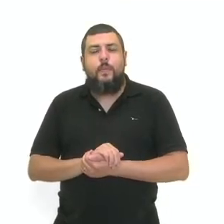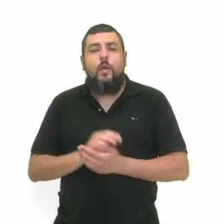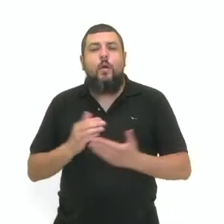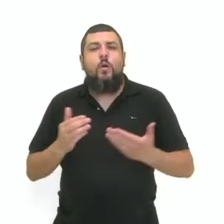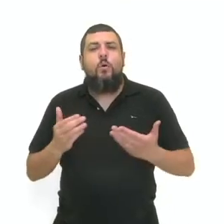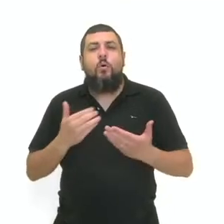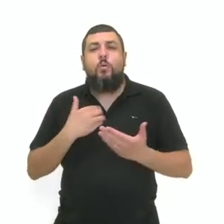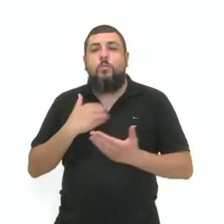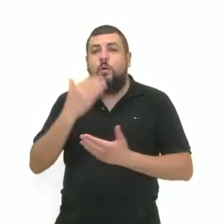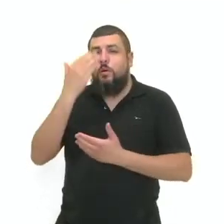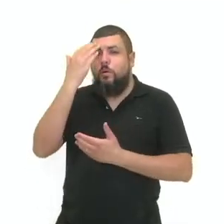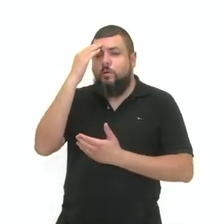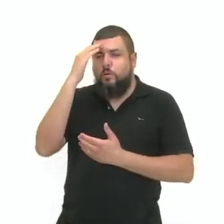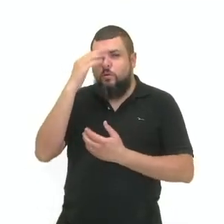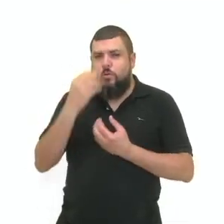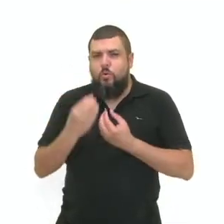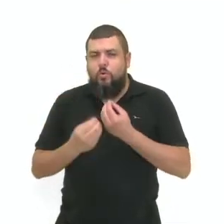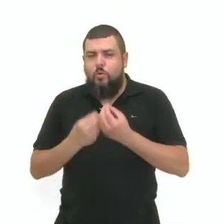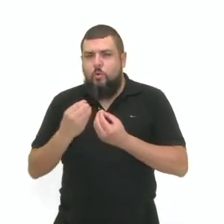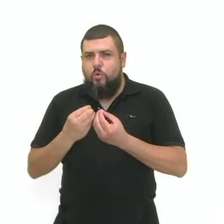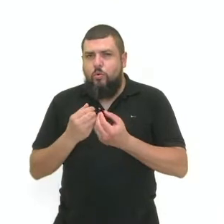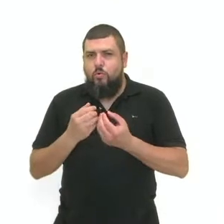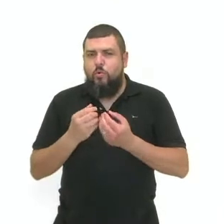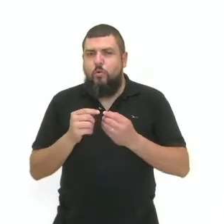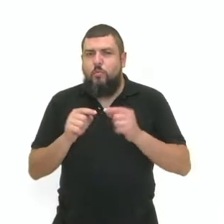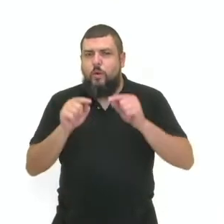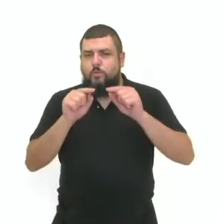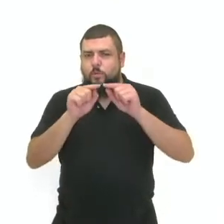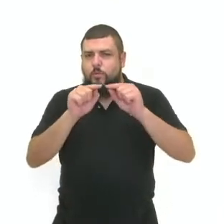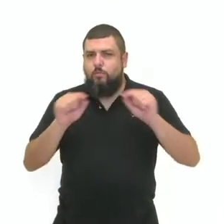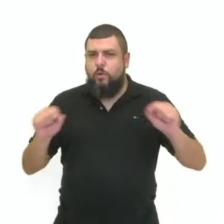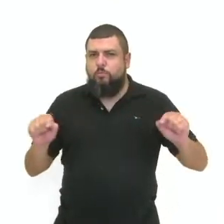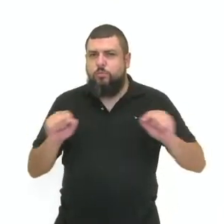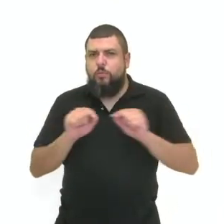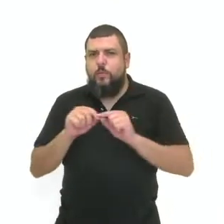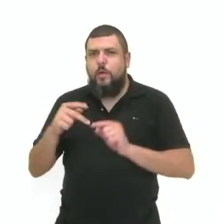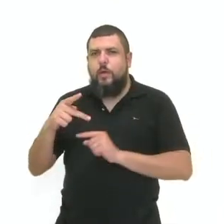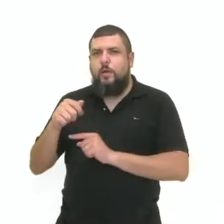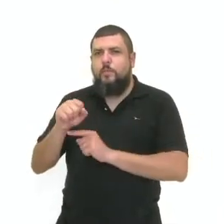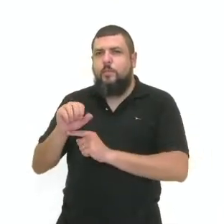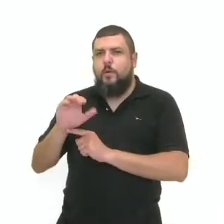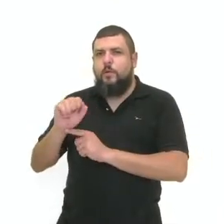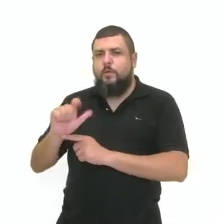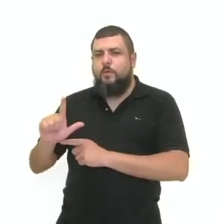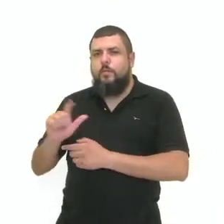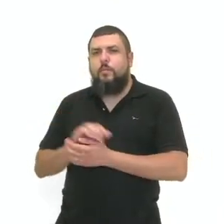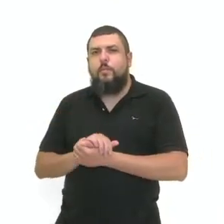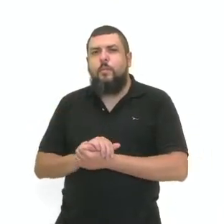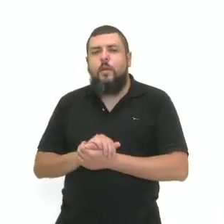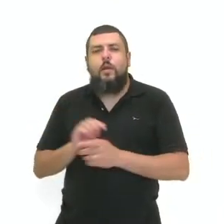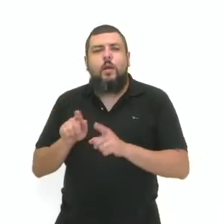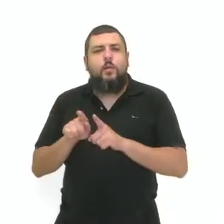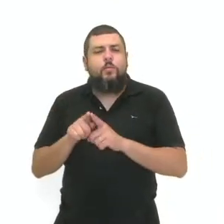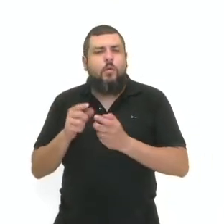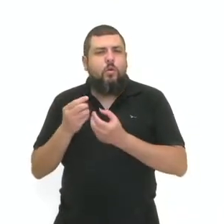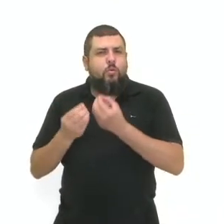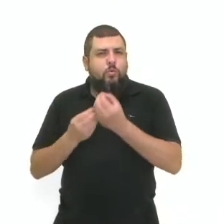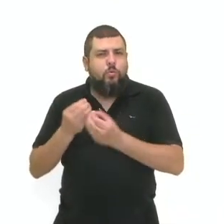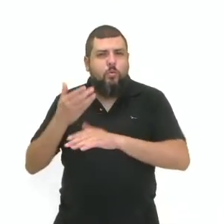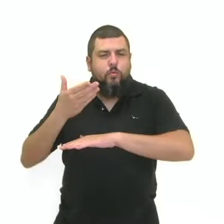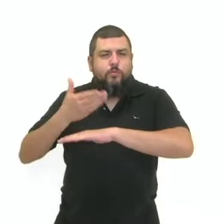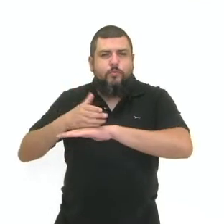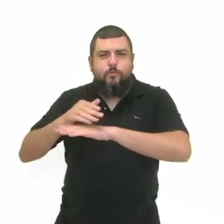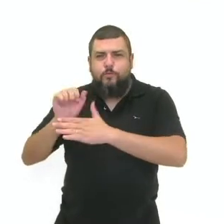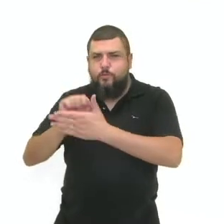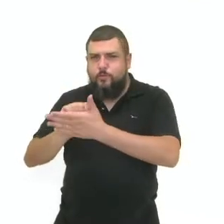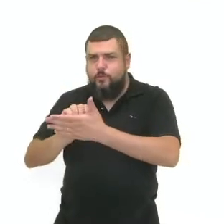triângulo de Pascal e também vamos aplicar as propriedades do triângulo de Pascal na resolução de